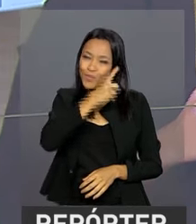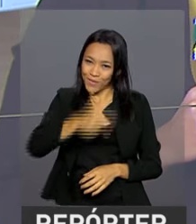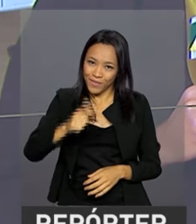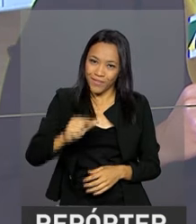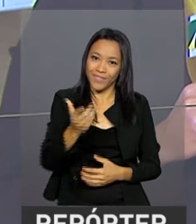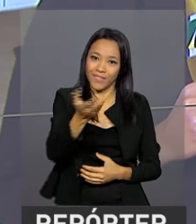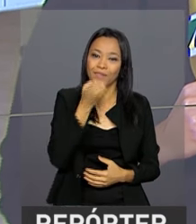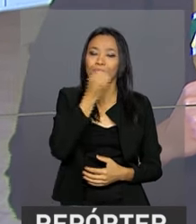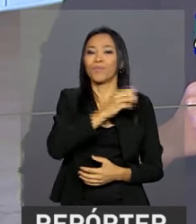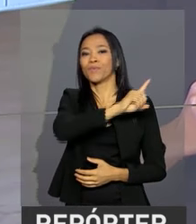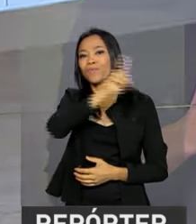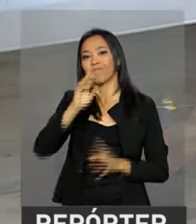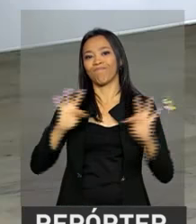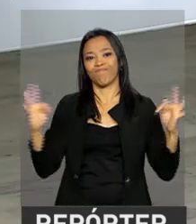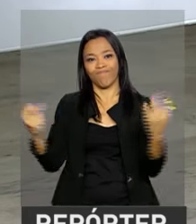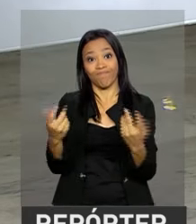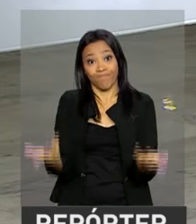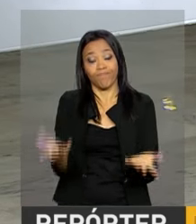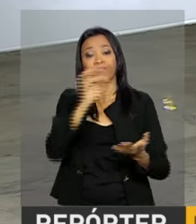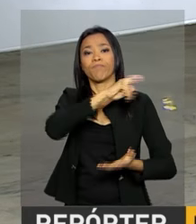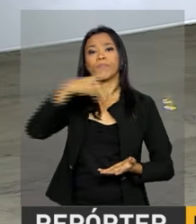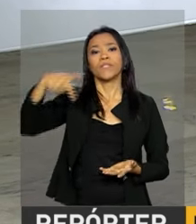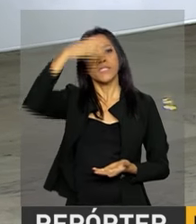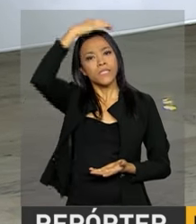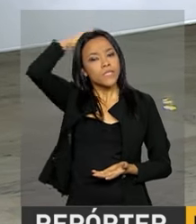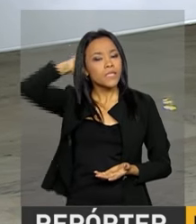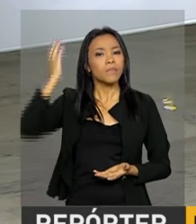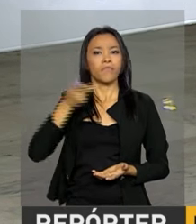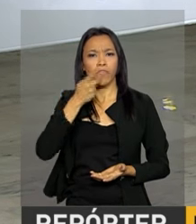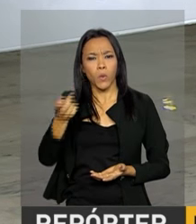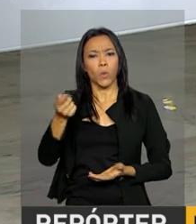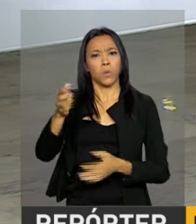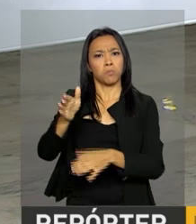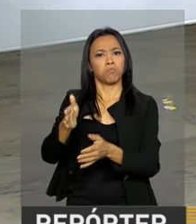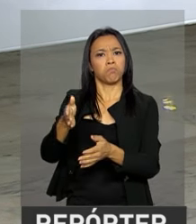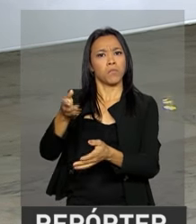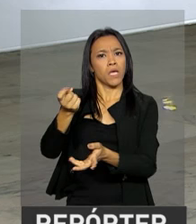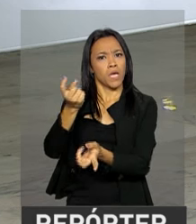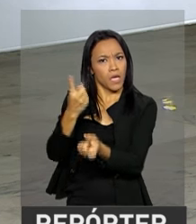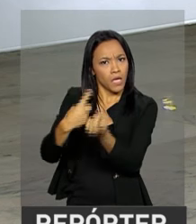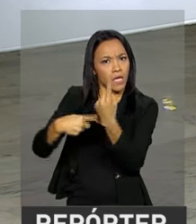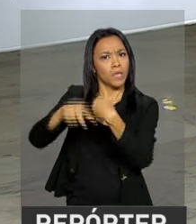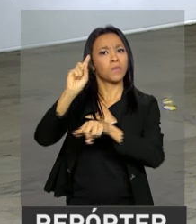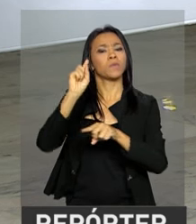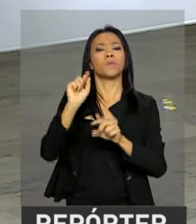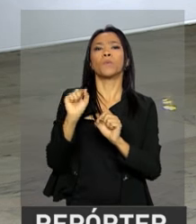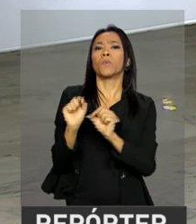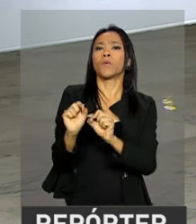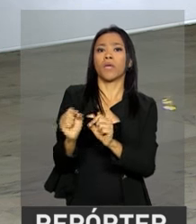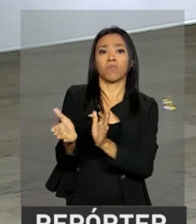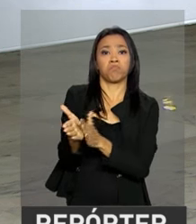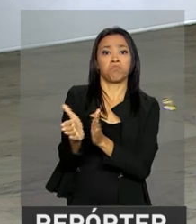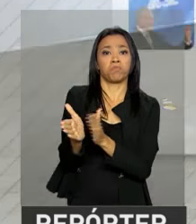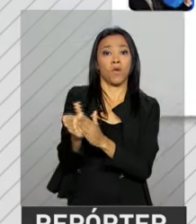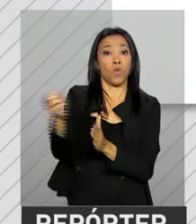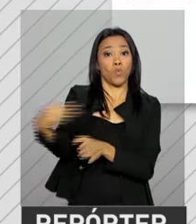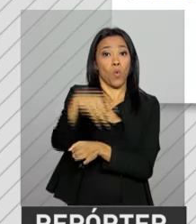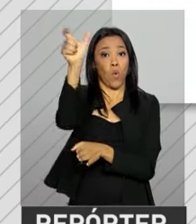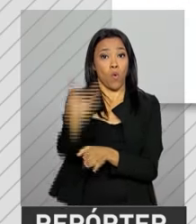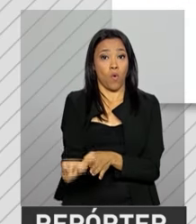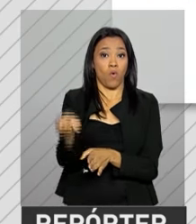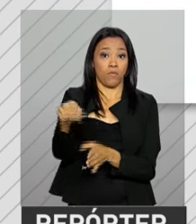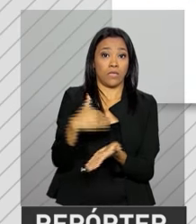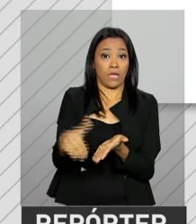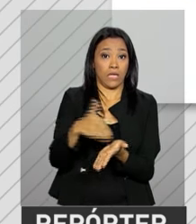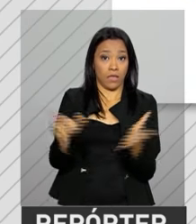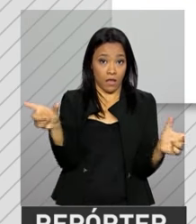Leandro Bom dia a todos o presidente Michel Temer desejou êxito pela sua conta no Twitter ao novo secretário geral da Organização